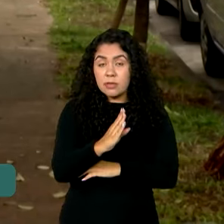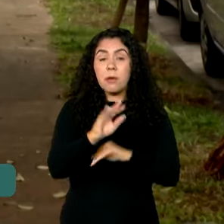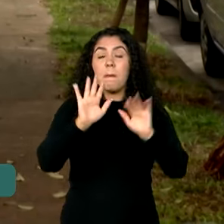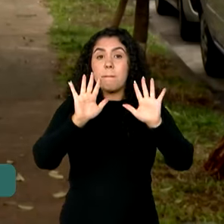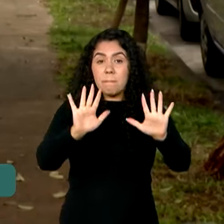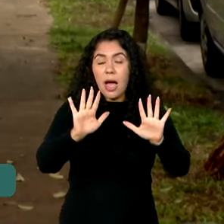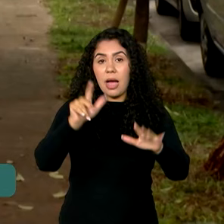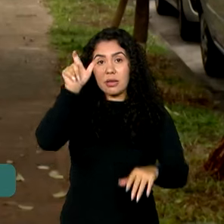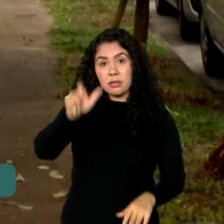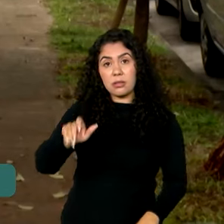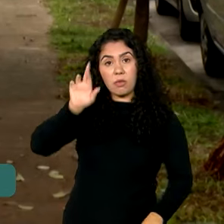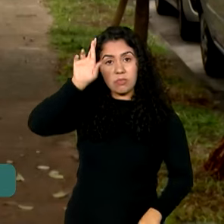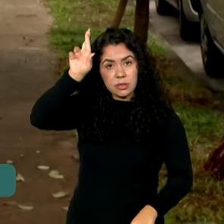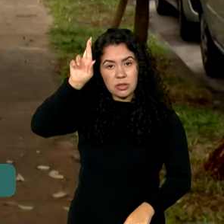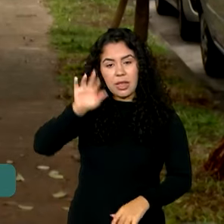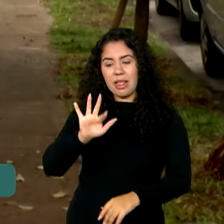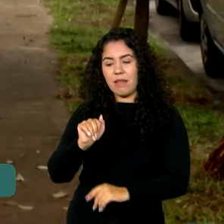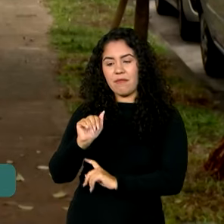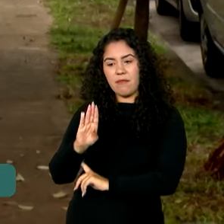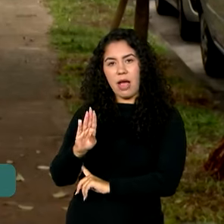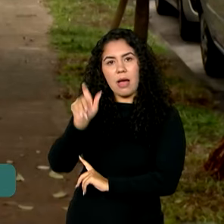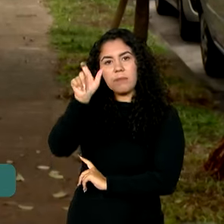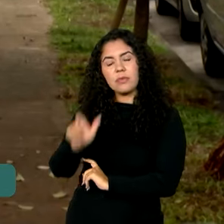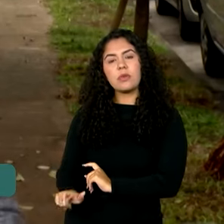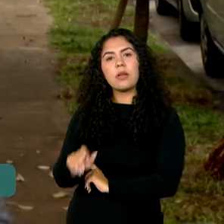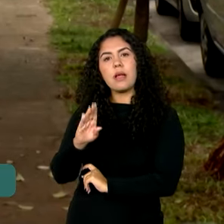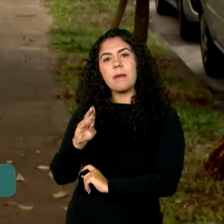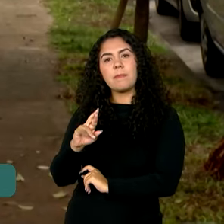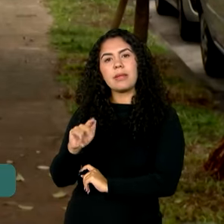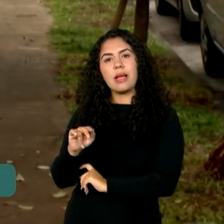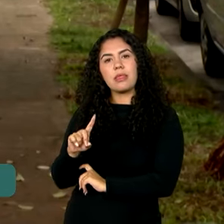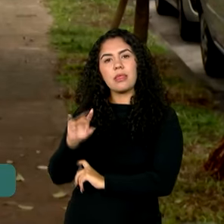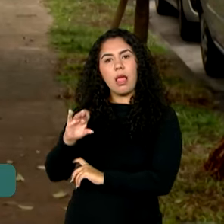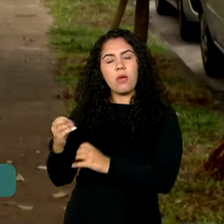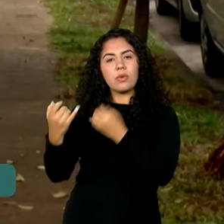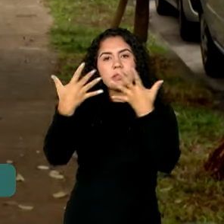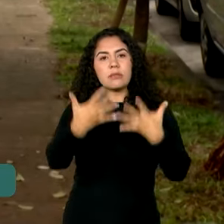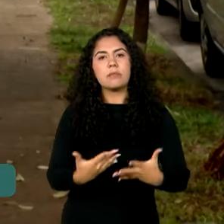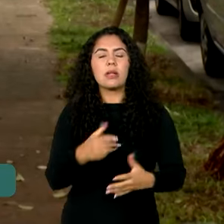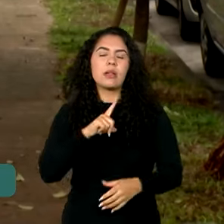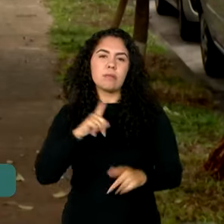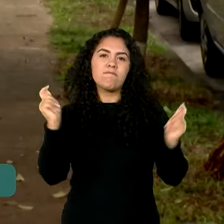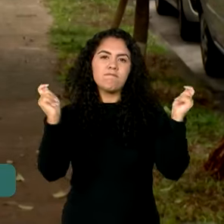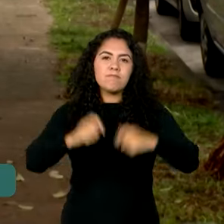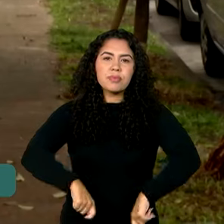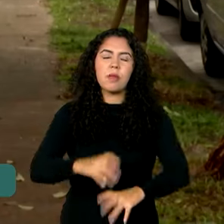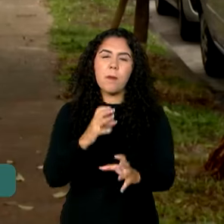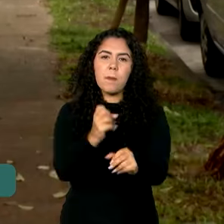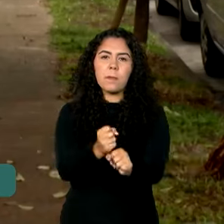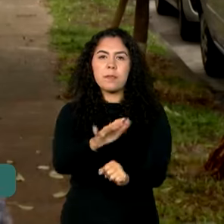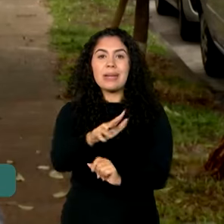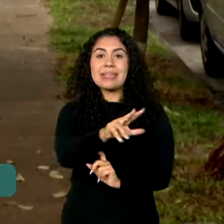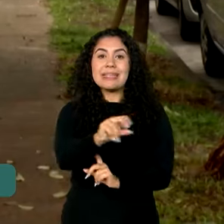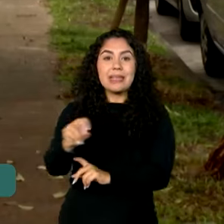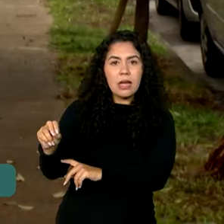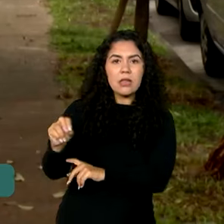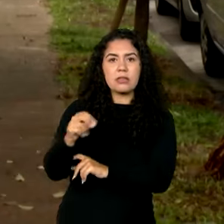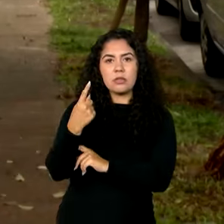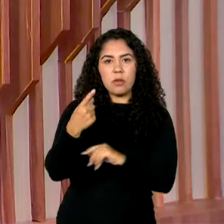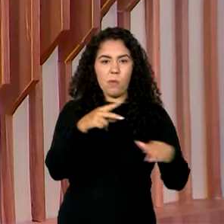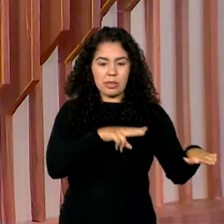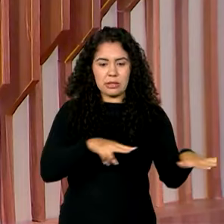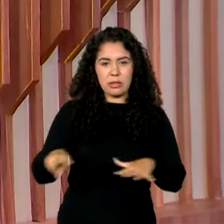Segundo o comandante da FAB, Brigadeiro Marcelo Damasceno, é possível repatriar em média cerca de 500 pessoas por